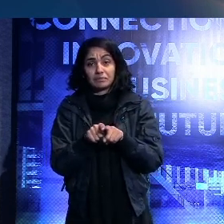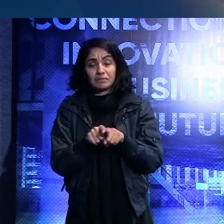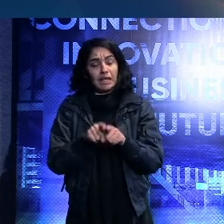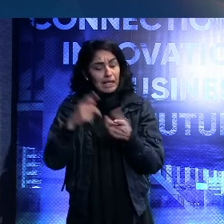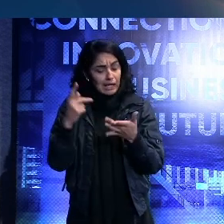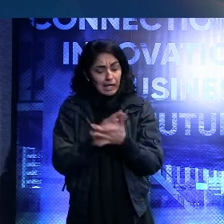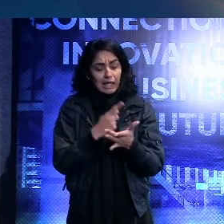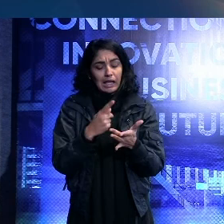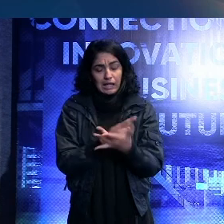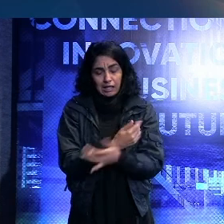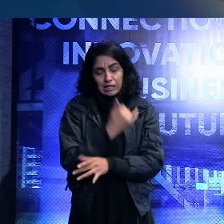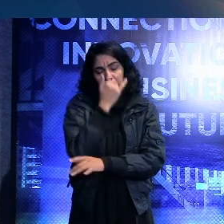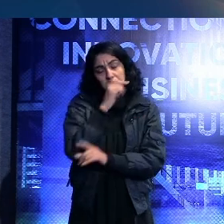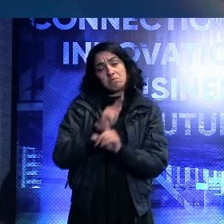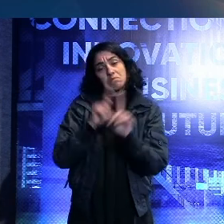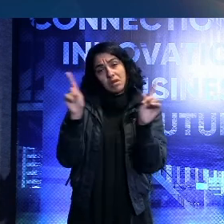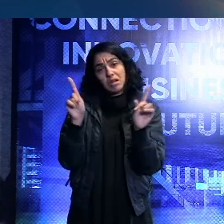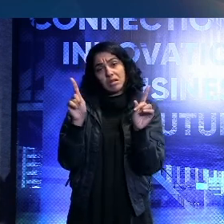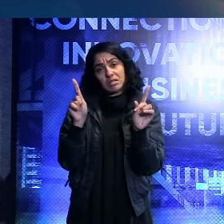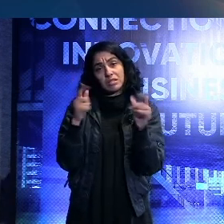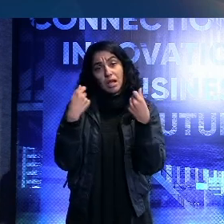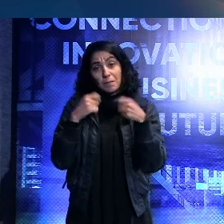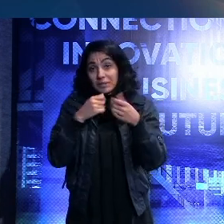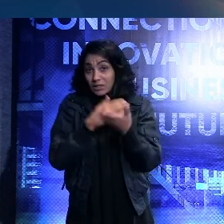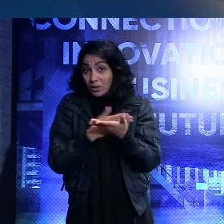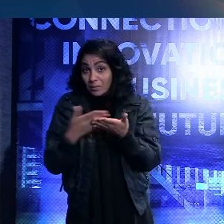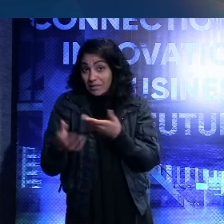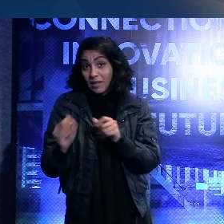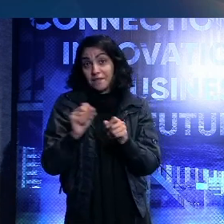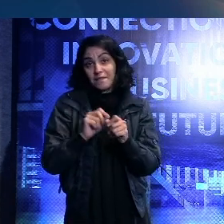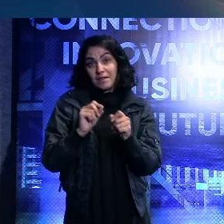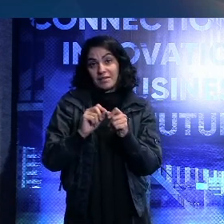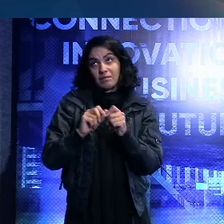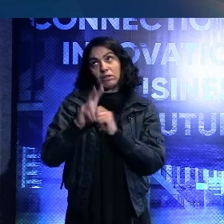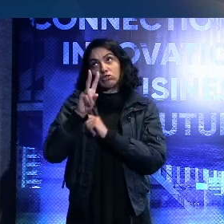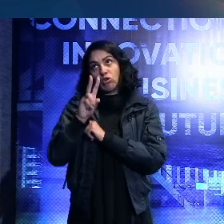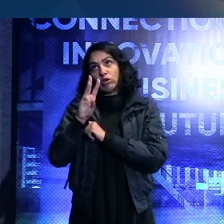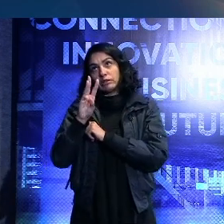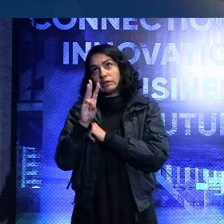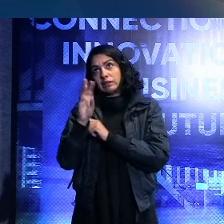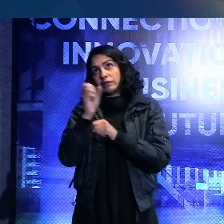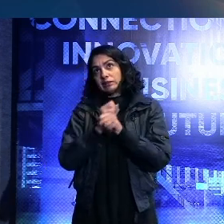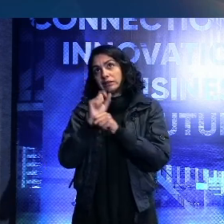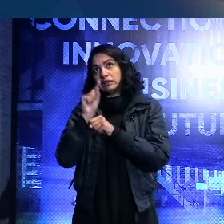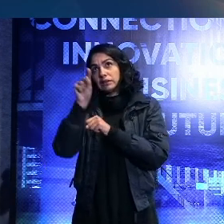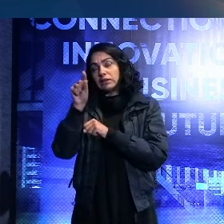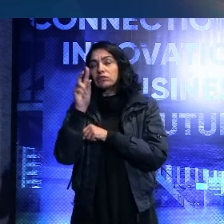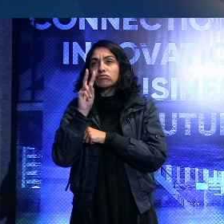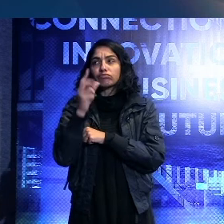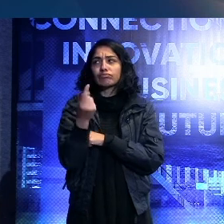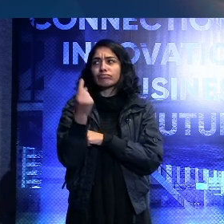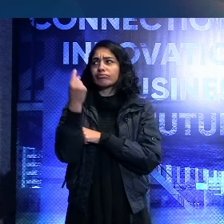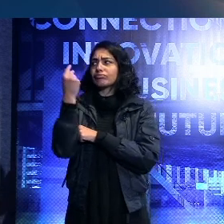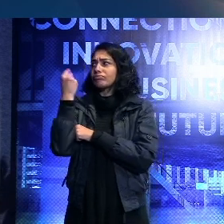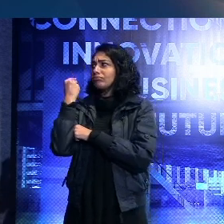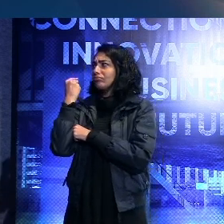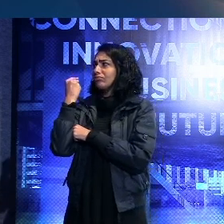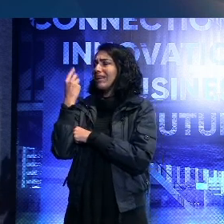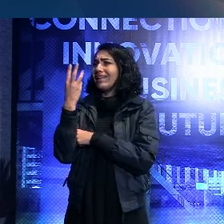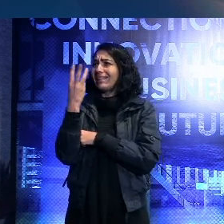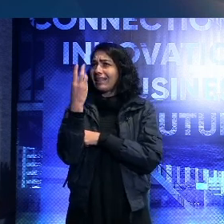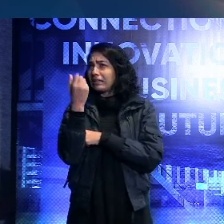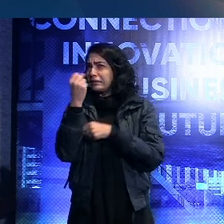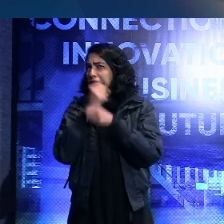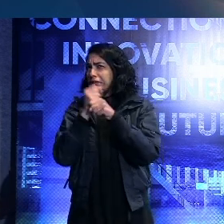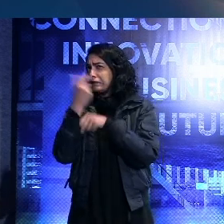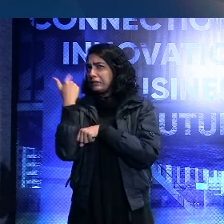Então... Mas é aquilo, você vai precisar começar a fazer hoje, para daqui a 2, 3 anos olhar e falar assim, cara, como ali, 3 anos atrás, eu não